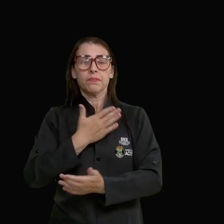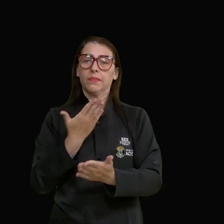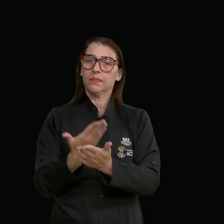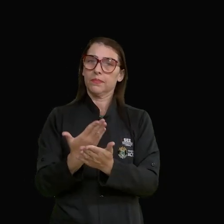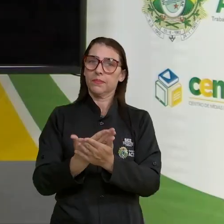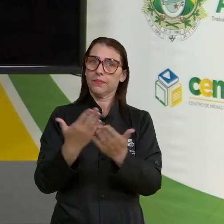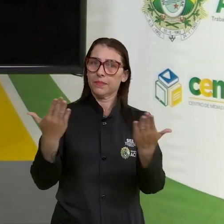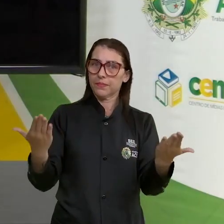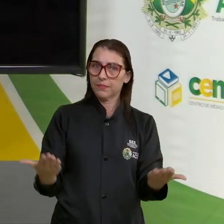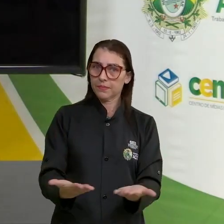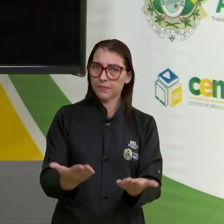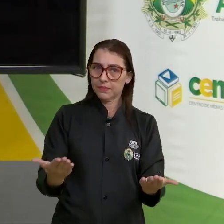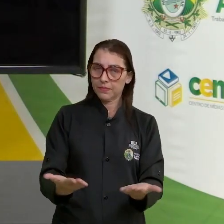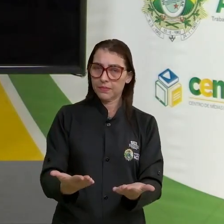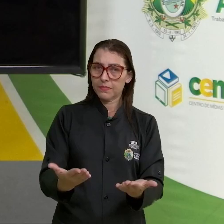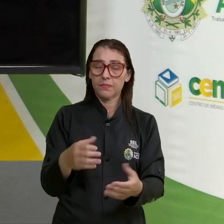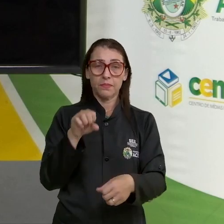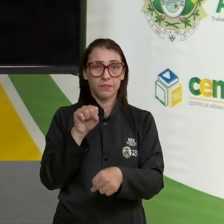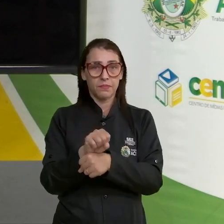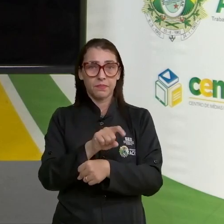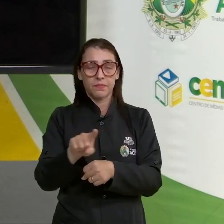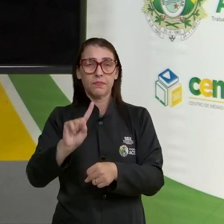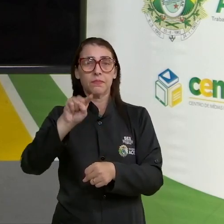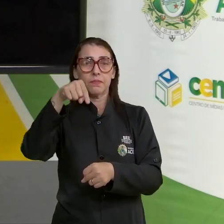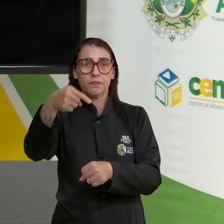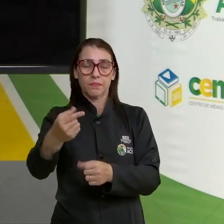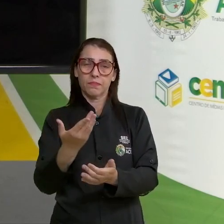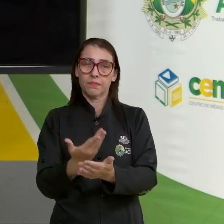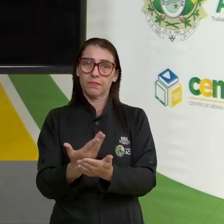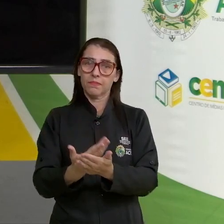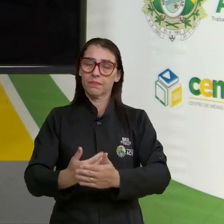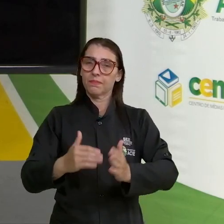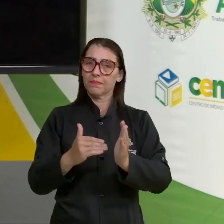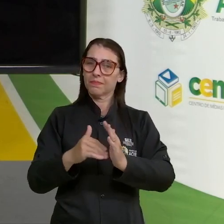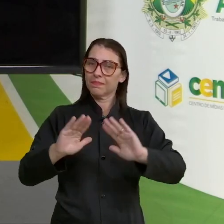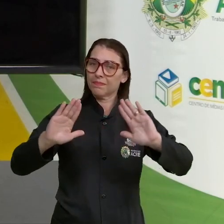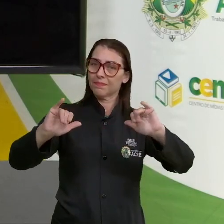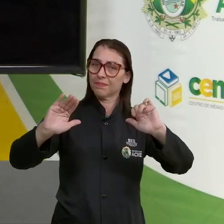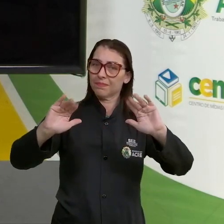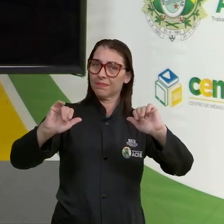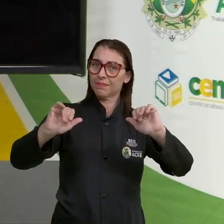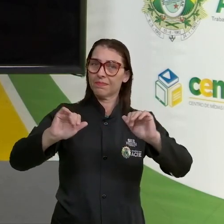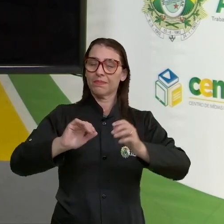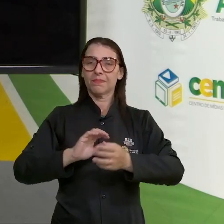da nossa aula de hoje. Espero vocês na próxima. Até mais!